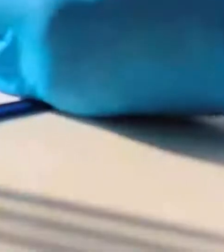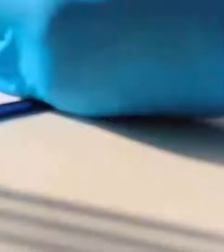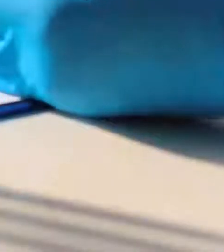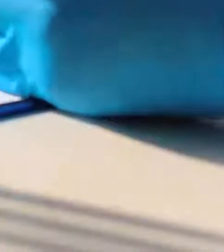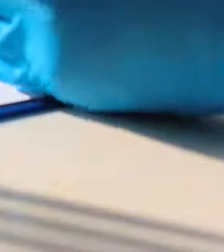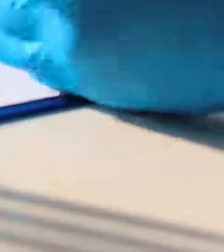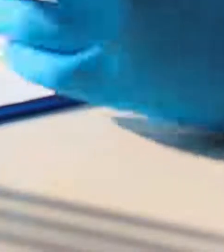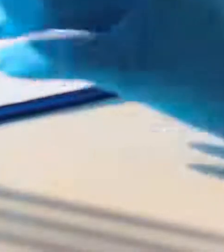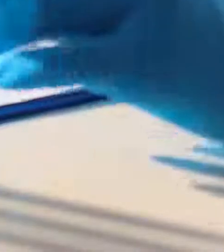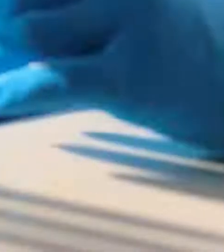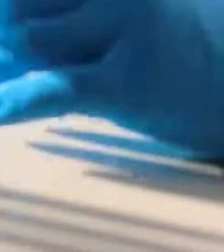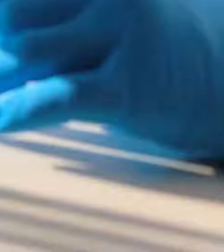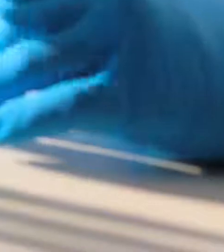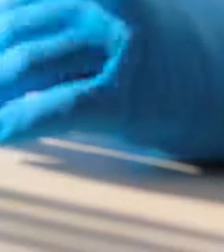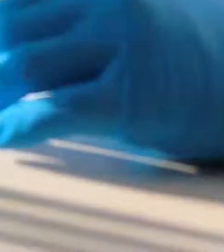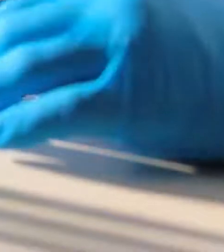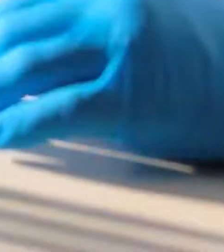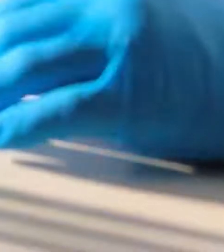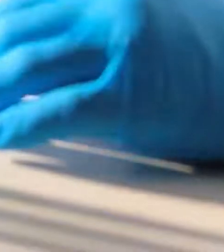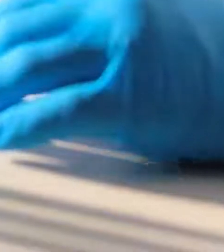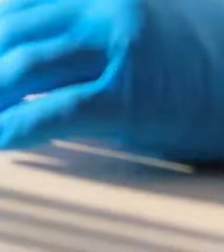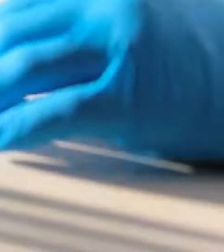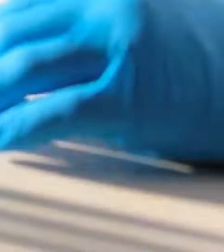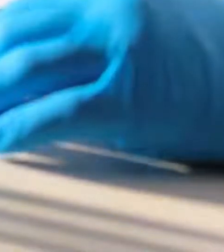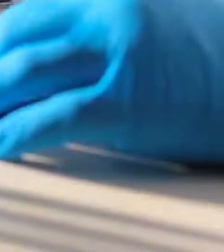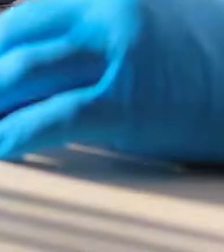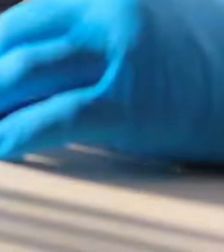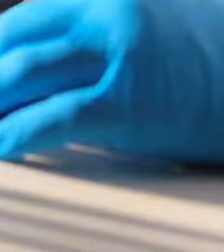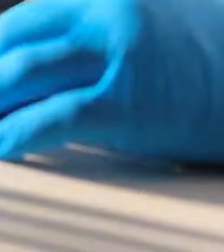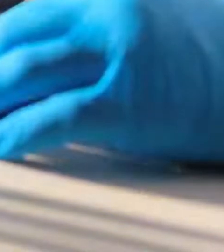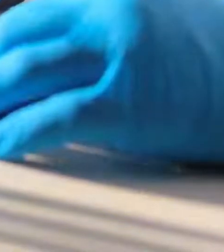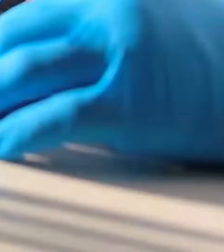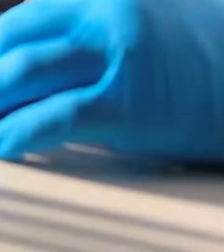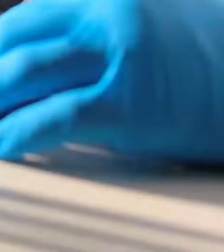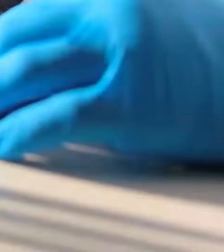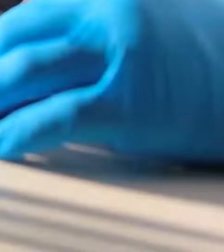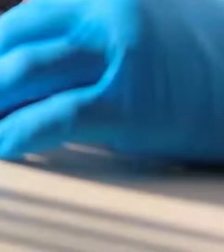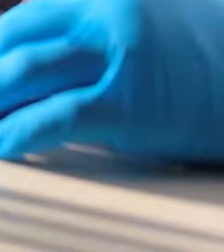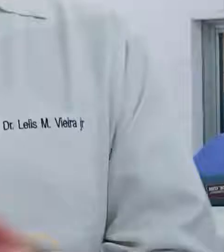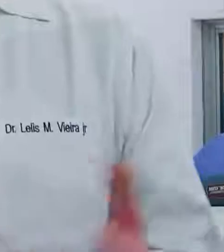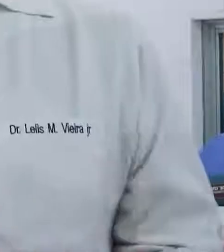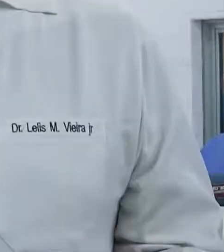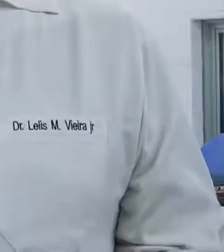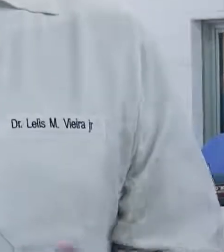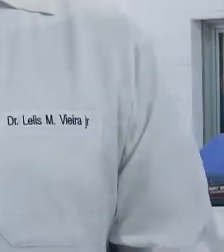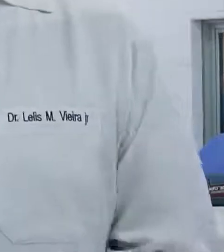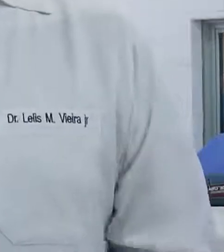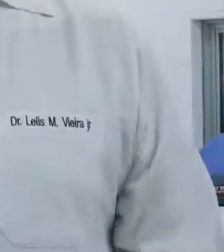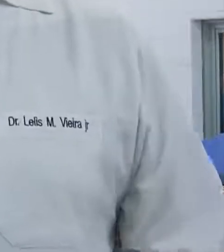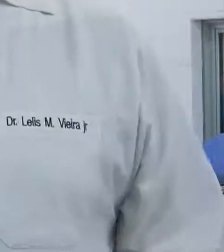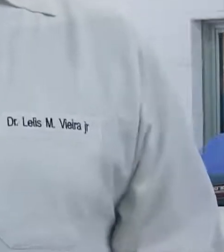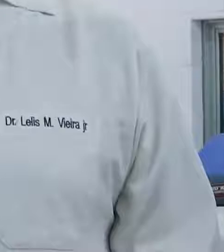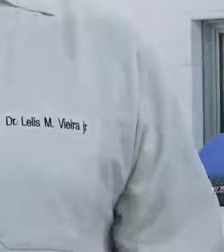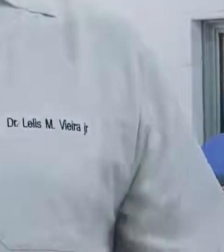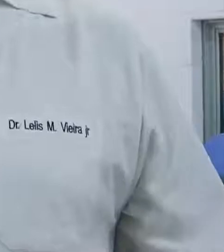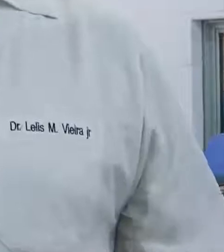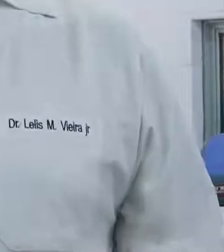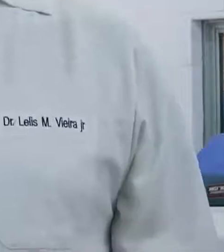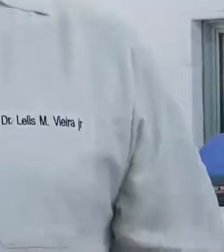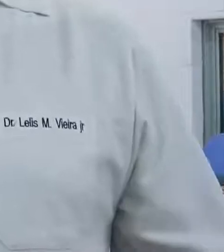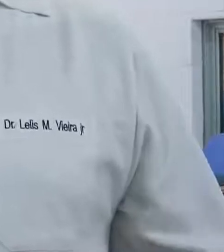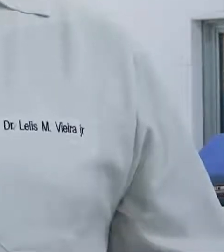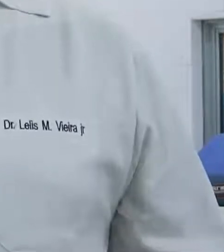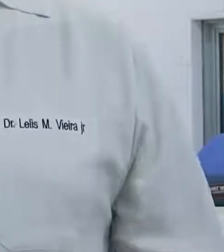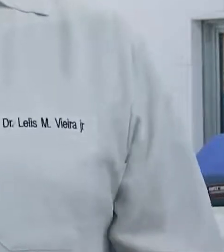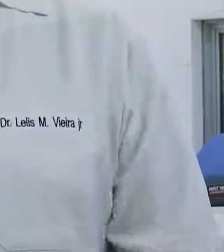a classificação sanguínea, o tipo sanguíneo. Tipo sanguíneo é uma coisa muito vasta, né? Existem, se não me engano,